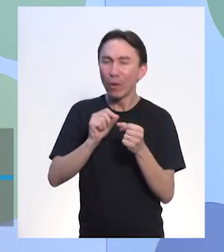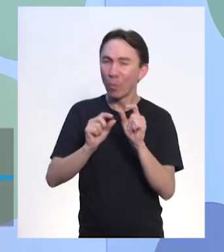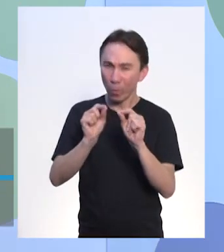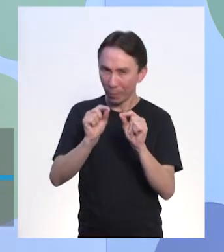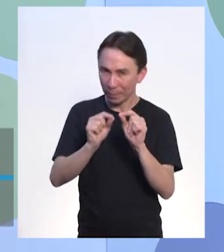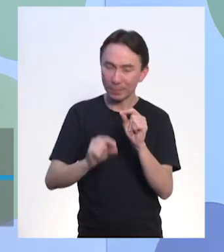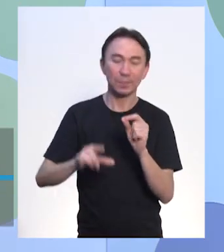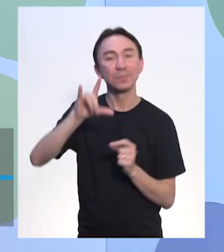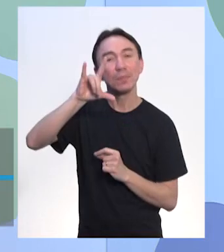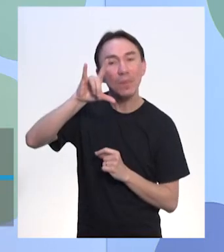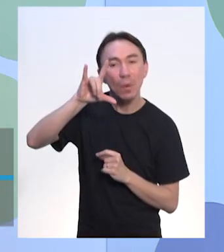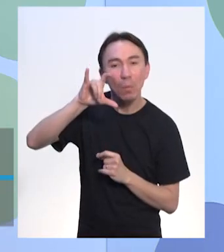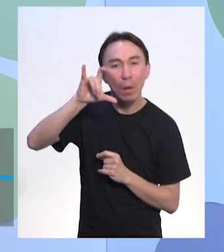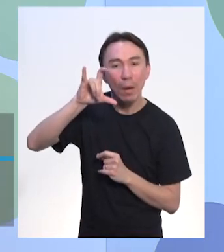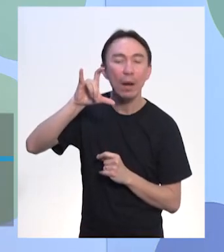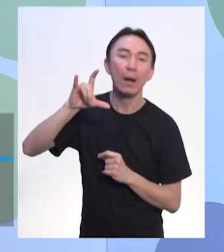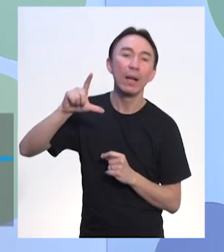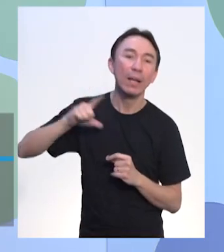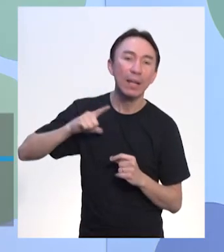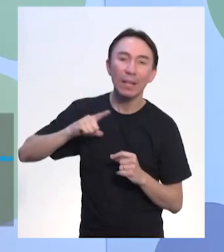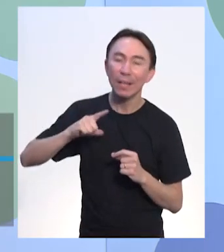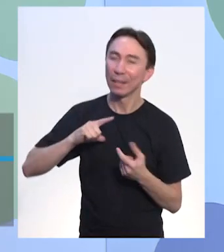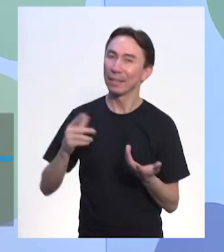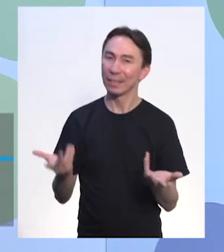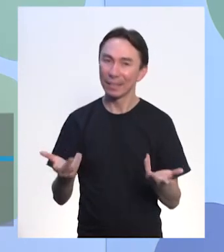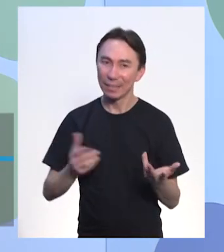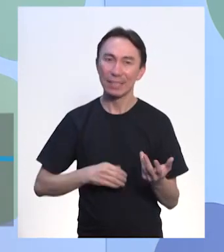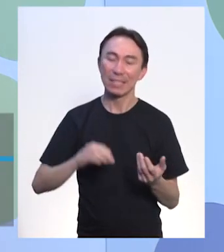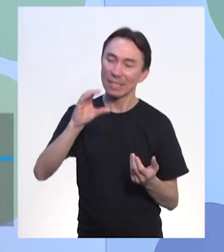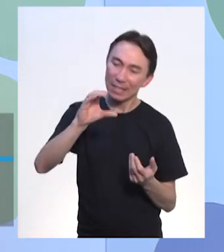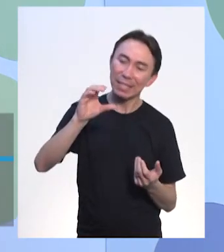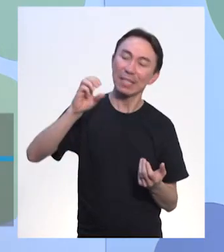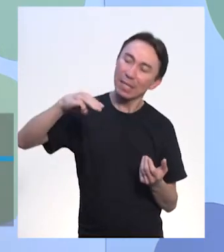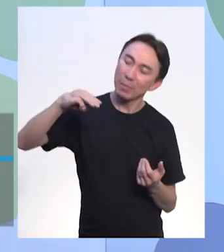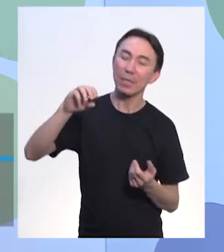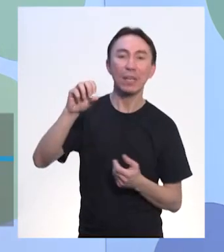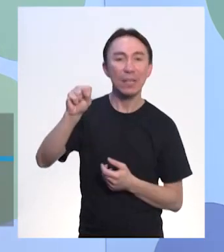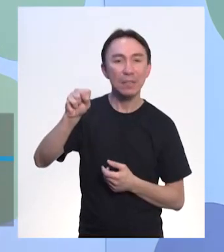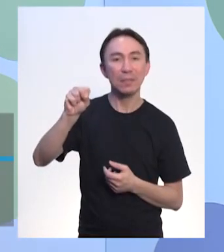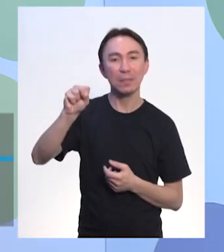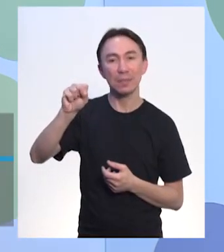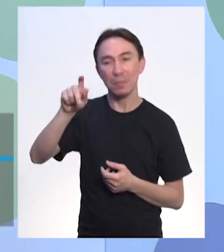Instagram, chamada CMSP